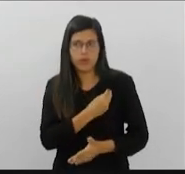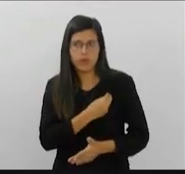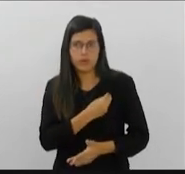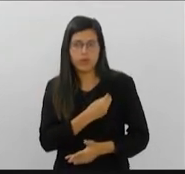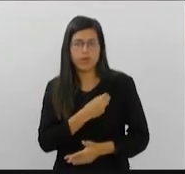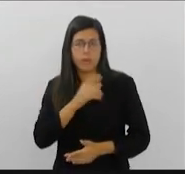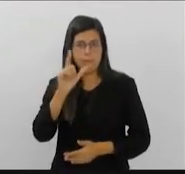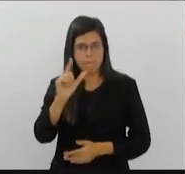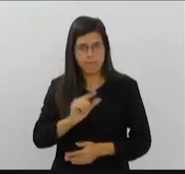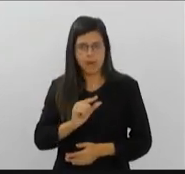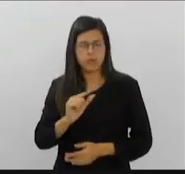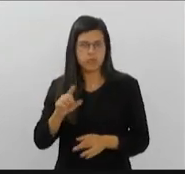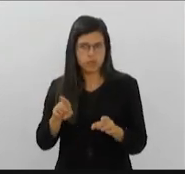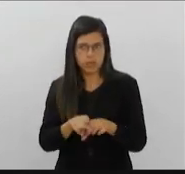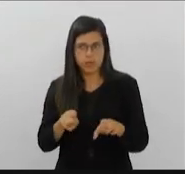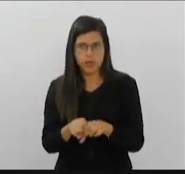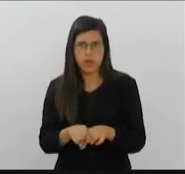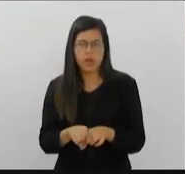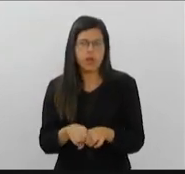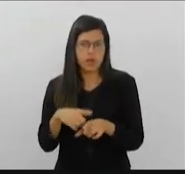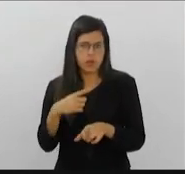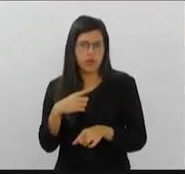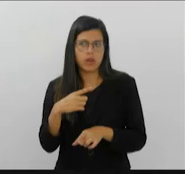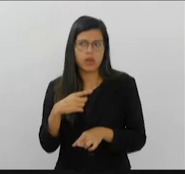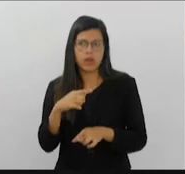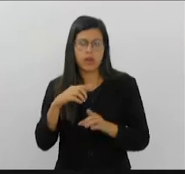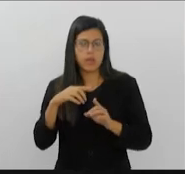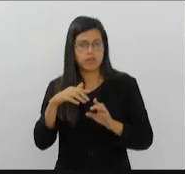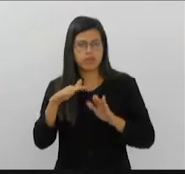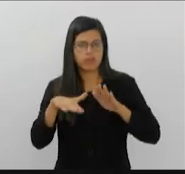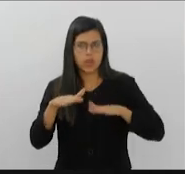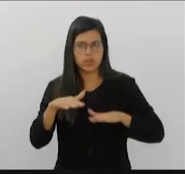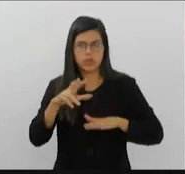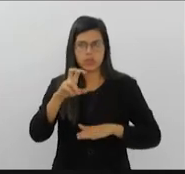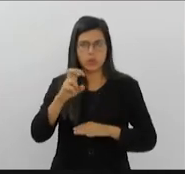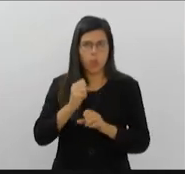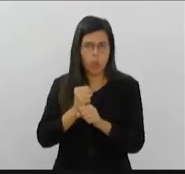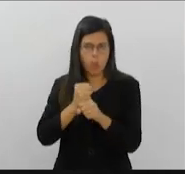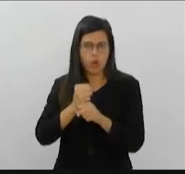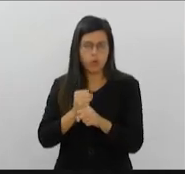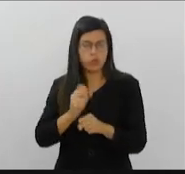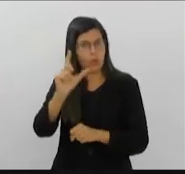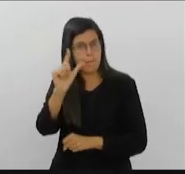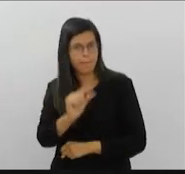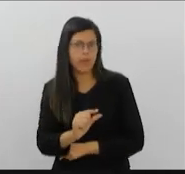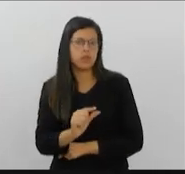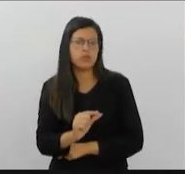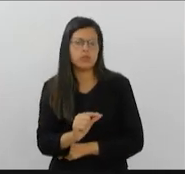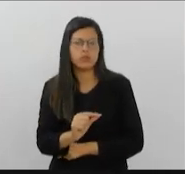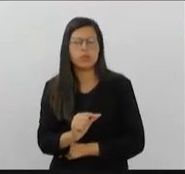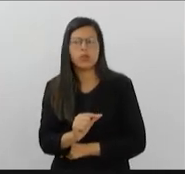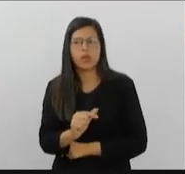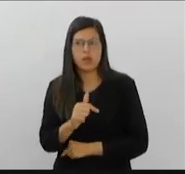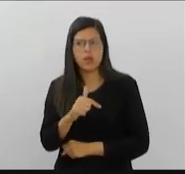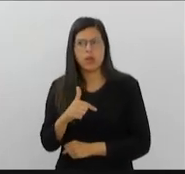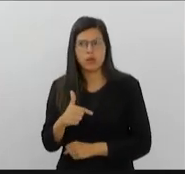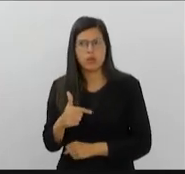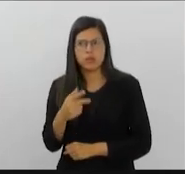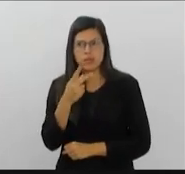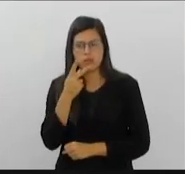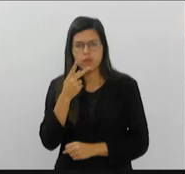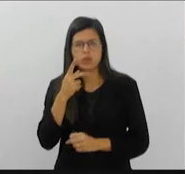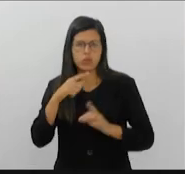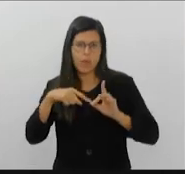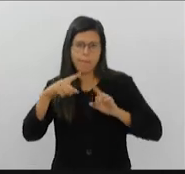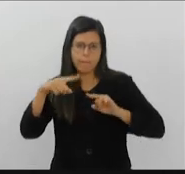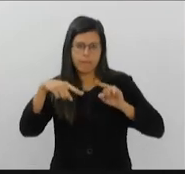vida. Então, tem uma redução da expectativa de vida, em média, de 5 anos, Então isso é bastante coisa, e é claro que a gente está falando de uma